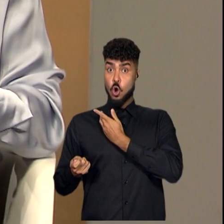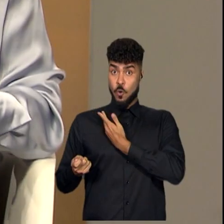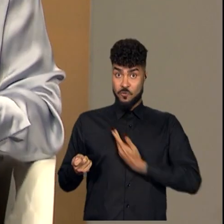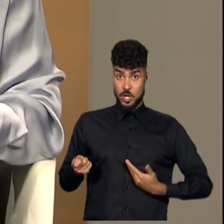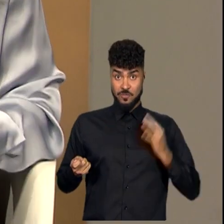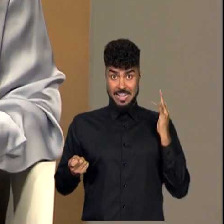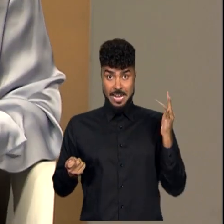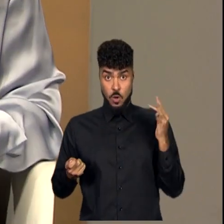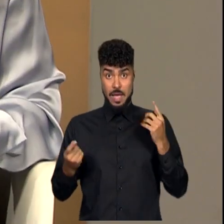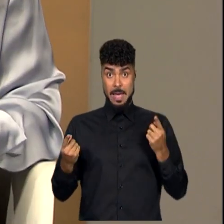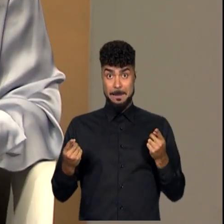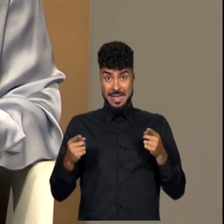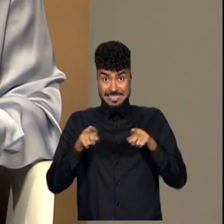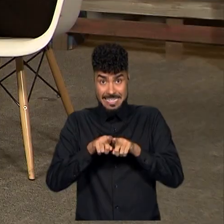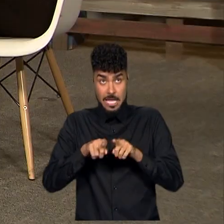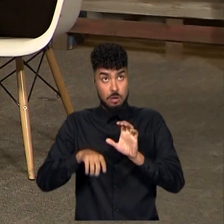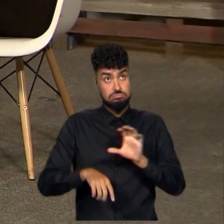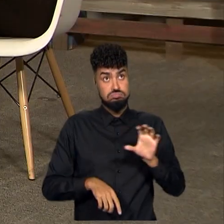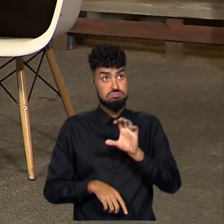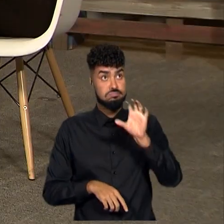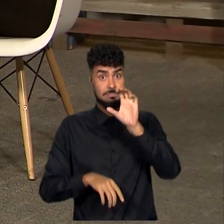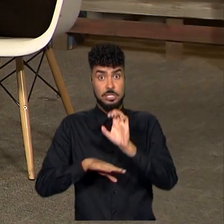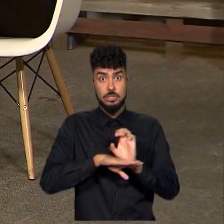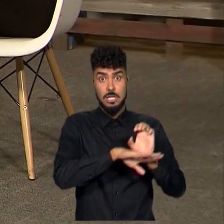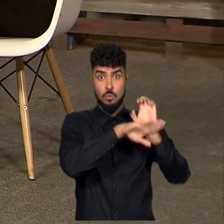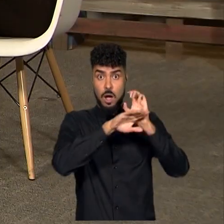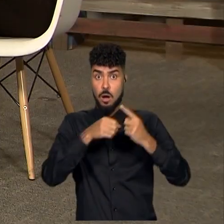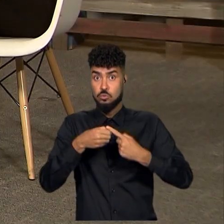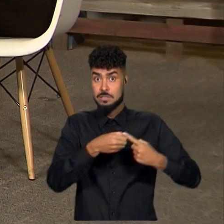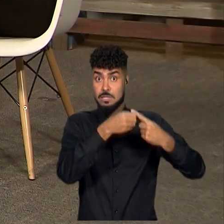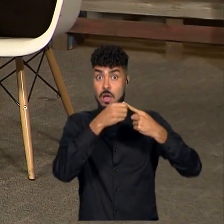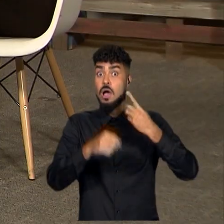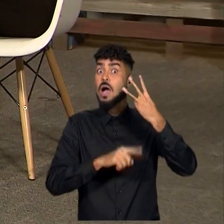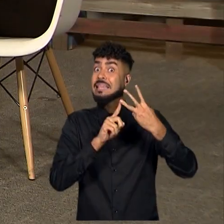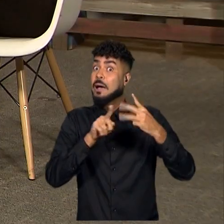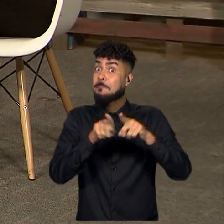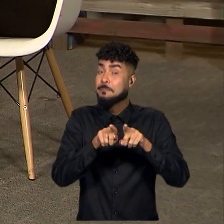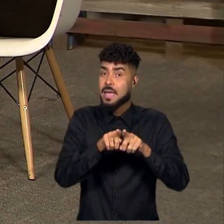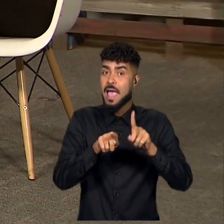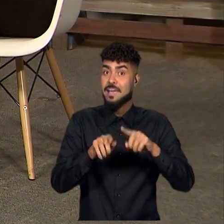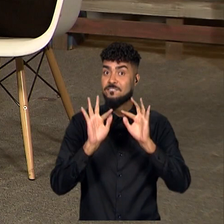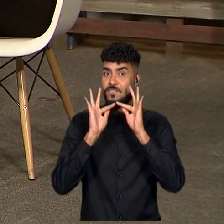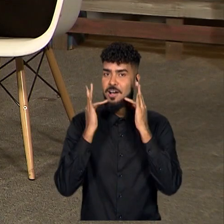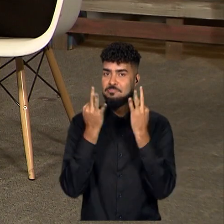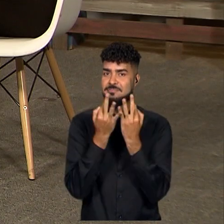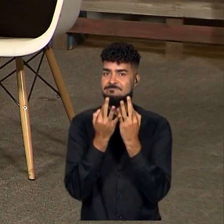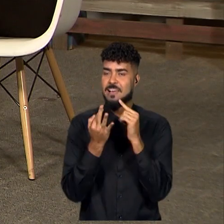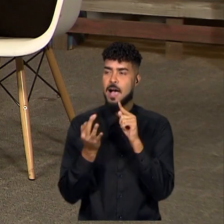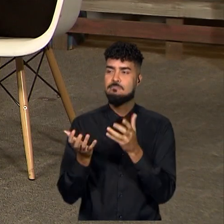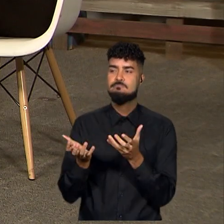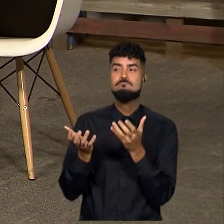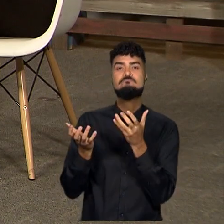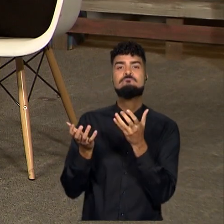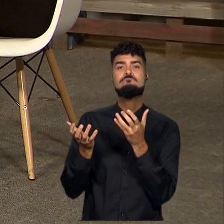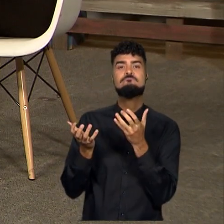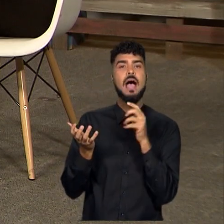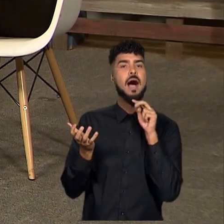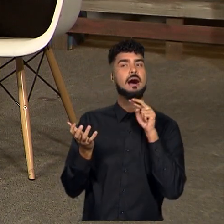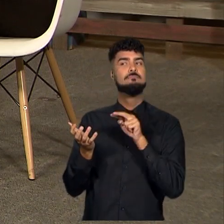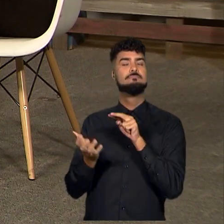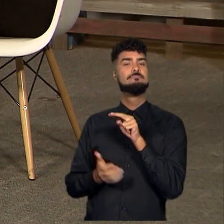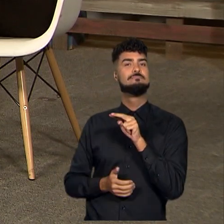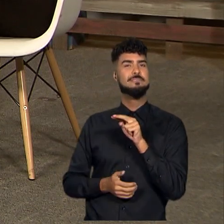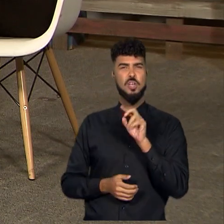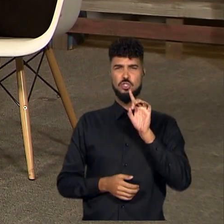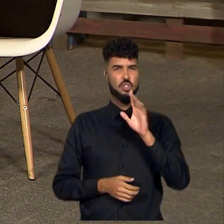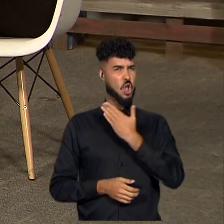com os entes municipais e estaduais, mas também da família, nós temos um primeiro sinal de alerta. Então, não é só